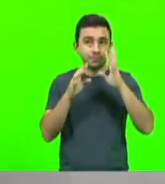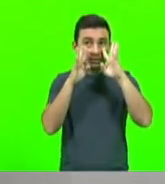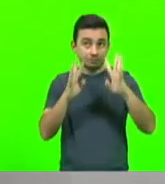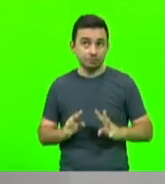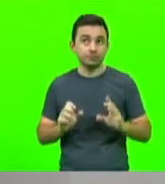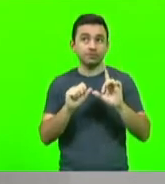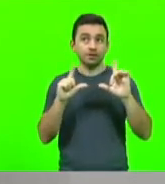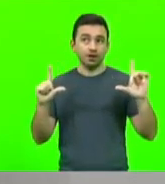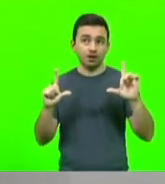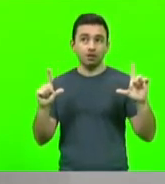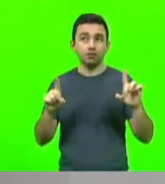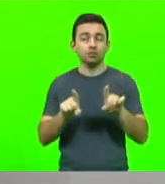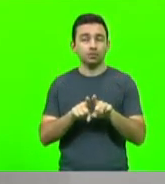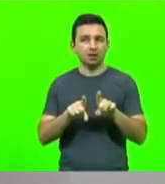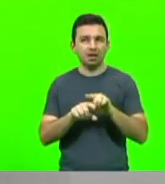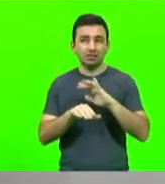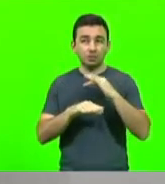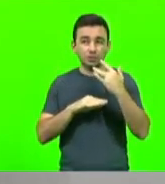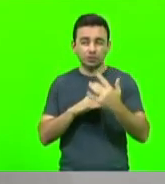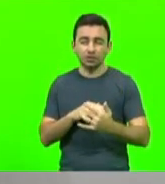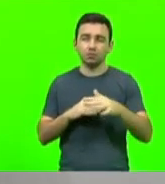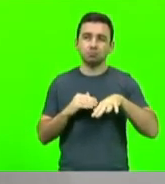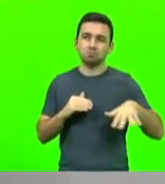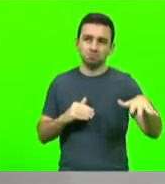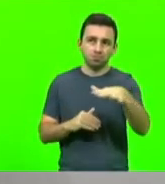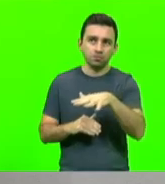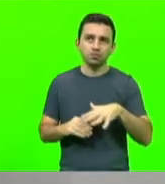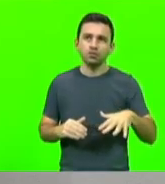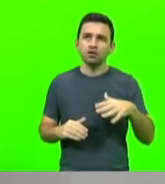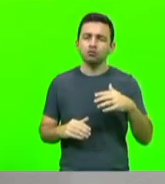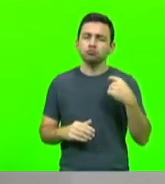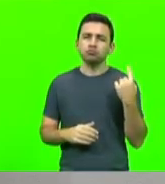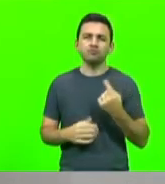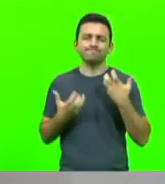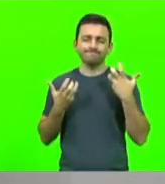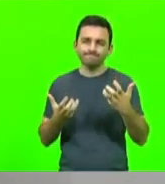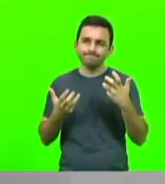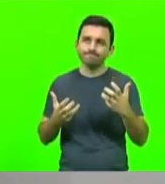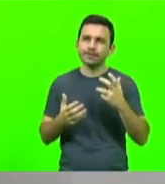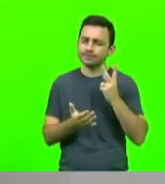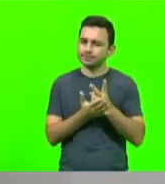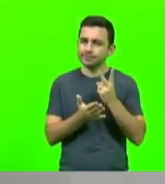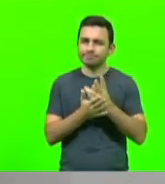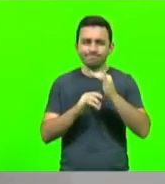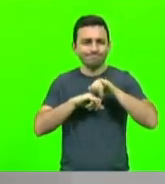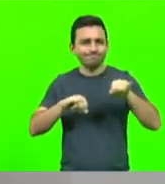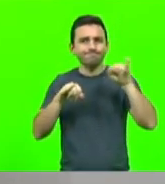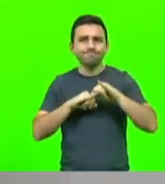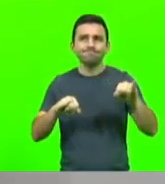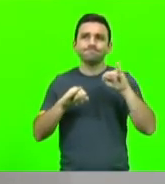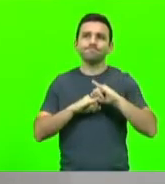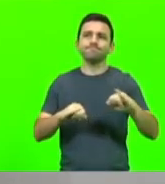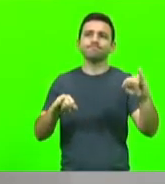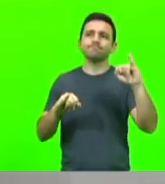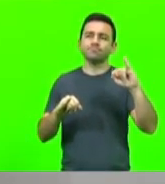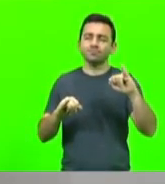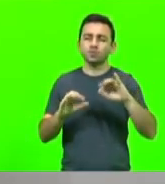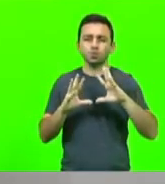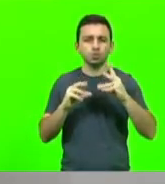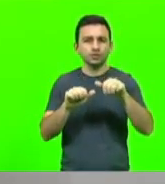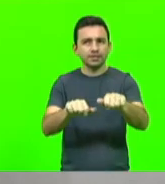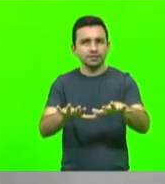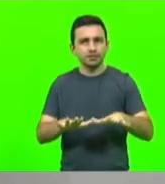nossos canais, pelas nossas redes sociais, a qual sempre fazemos questão de transmitir, né, as sessões plenárias e,